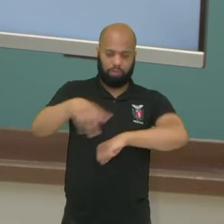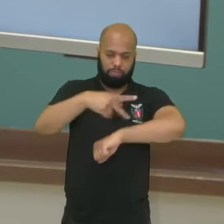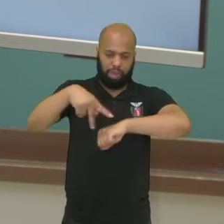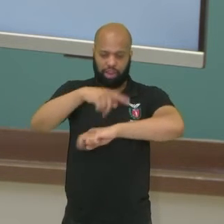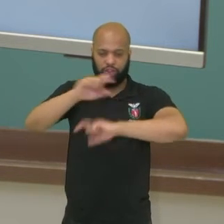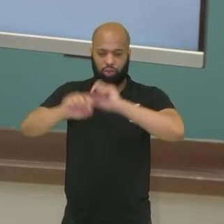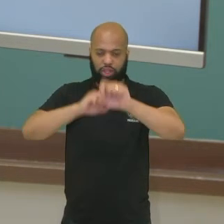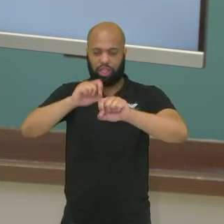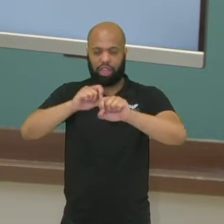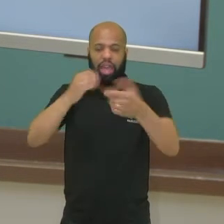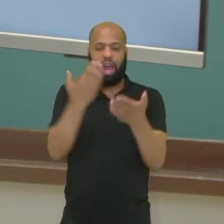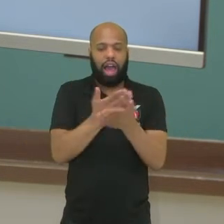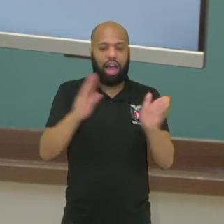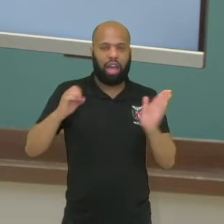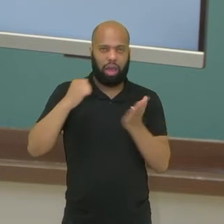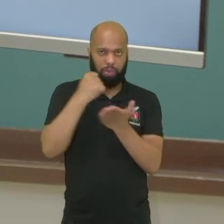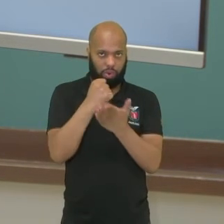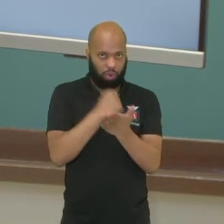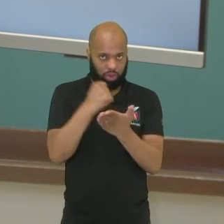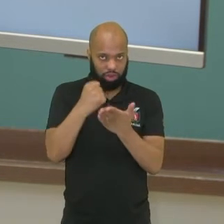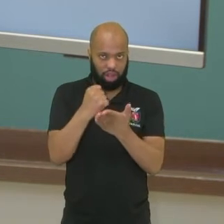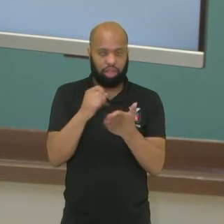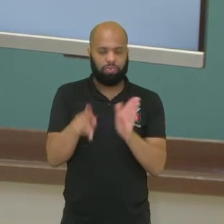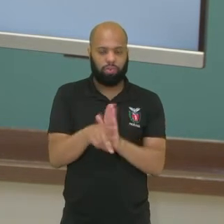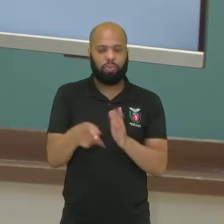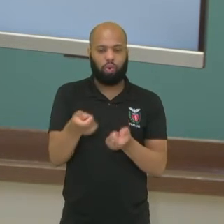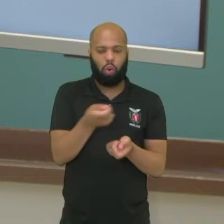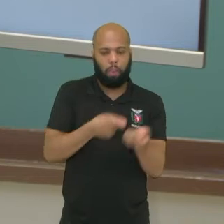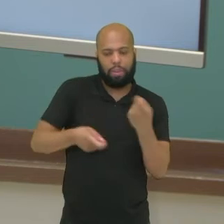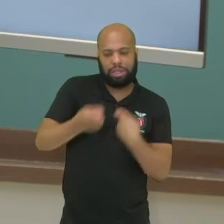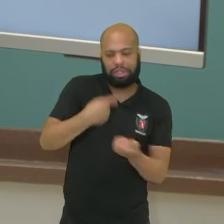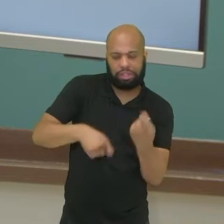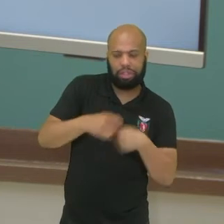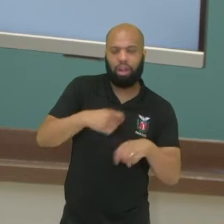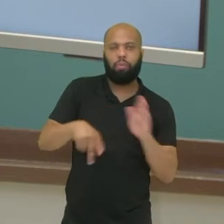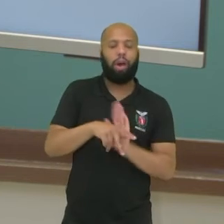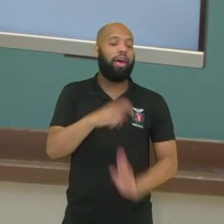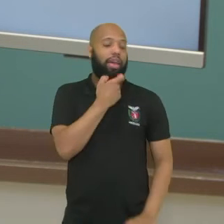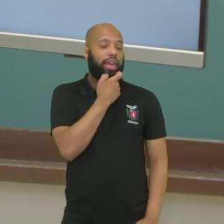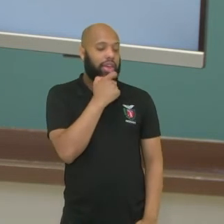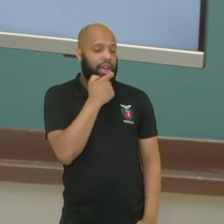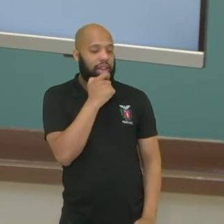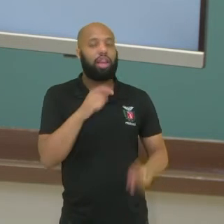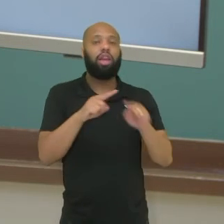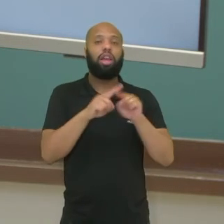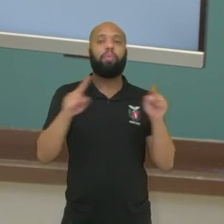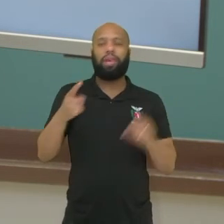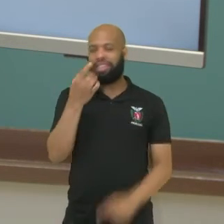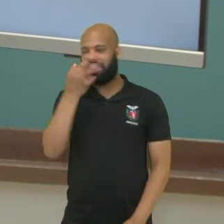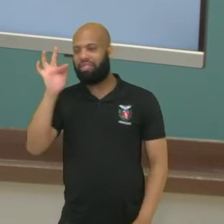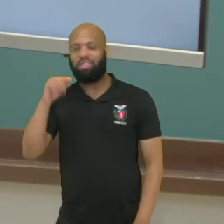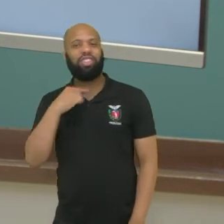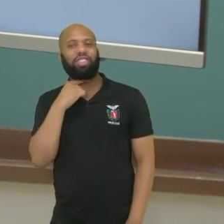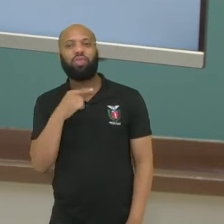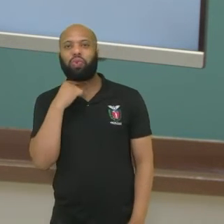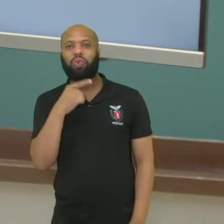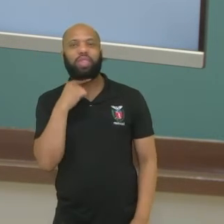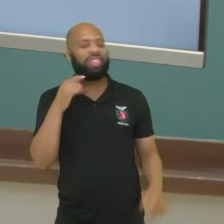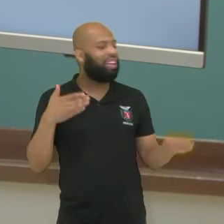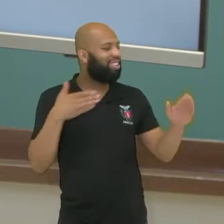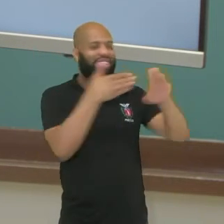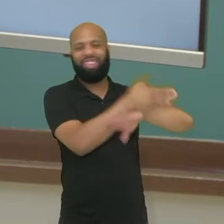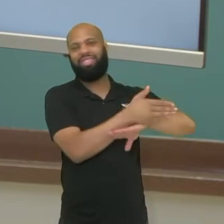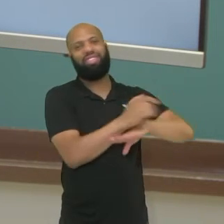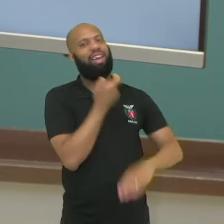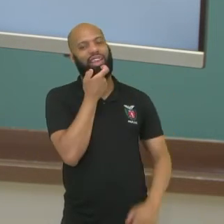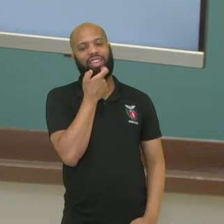seus contratos comerciais com a Inglaterra, ao passo, ou ao mesmo tempo, que a França não consegue ocupar o espaço da